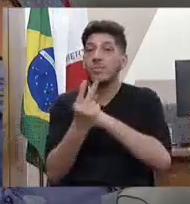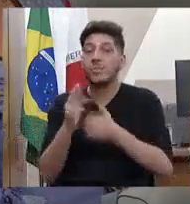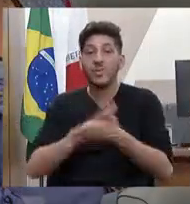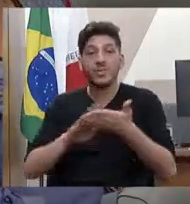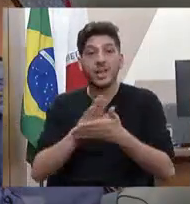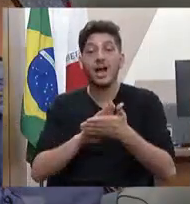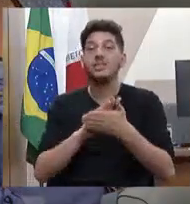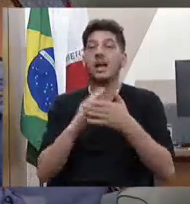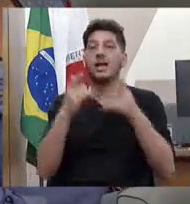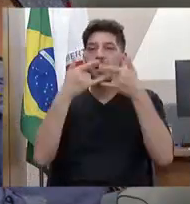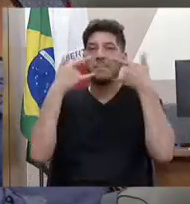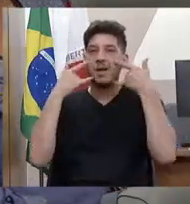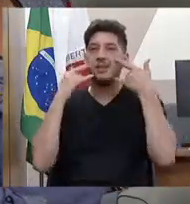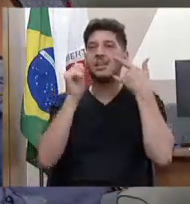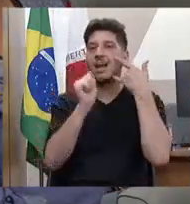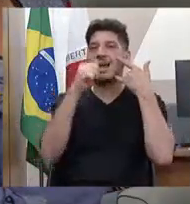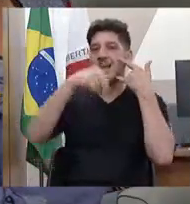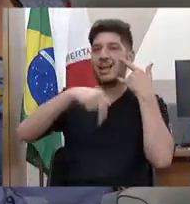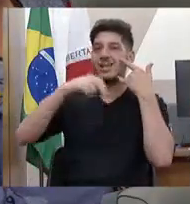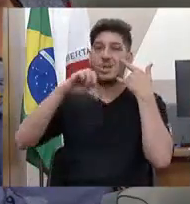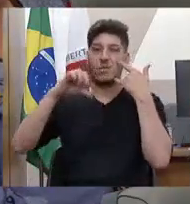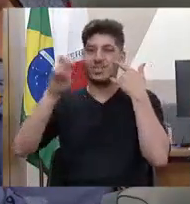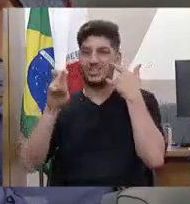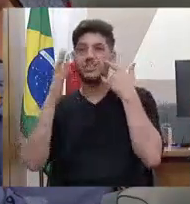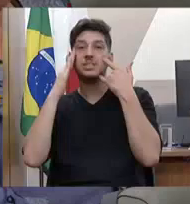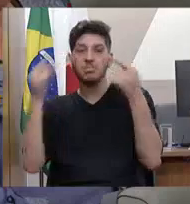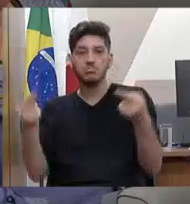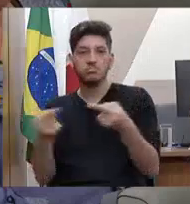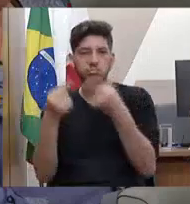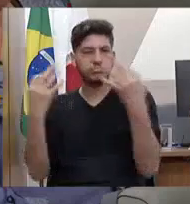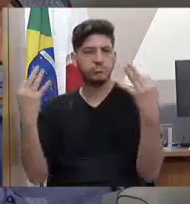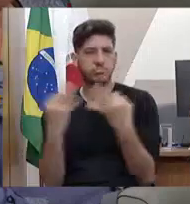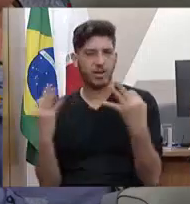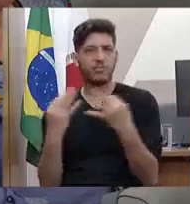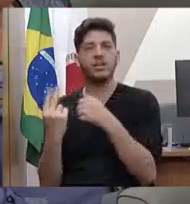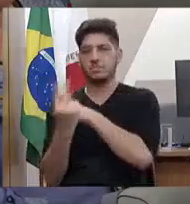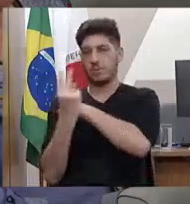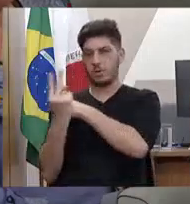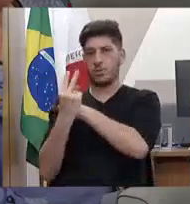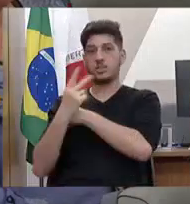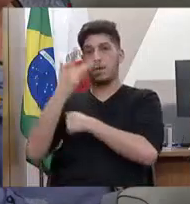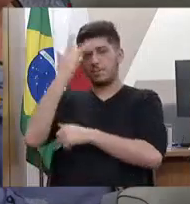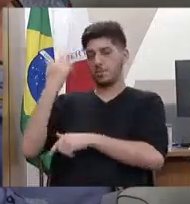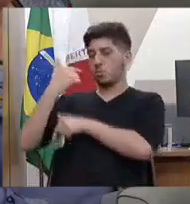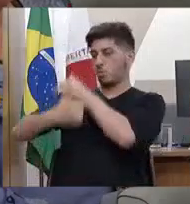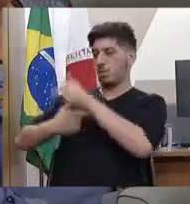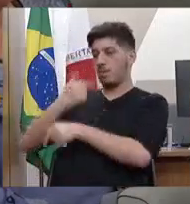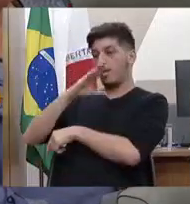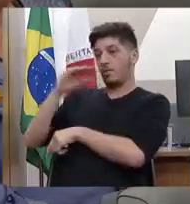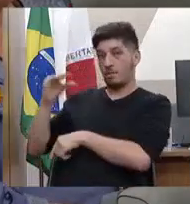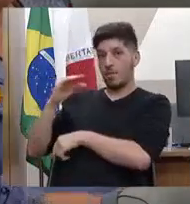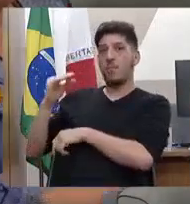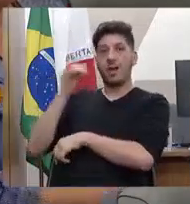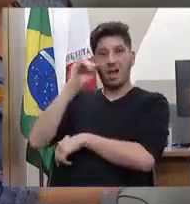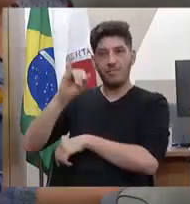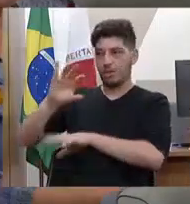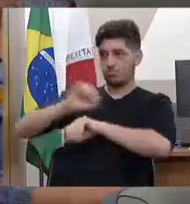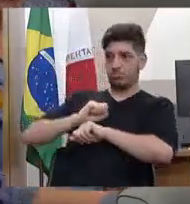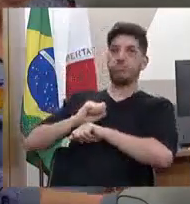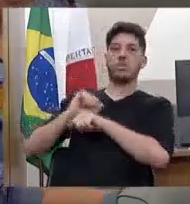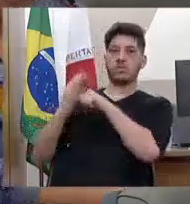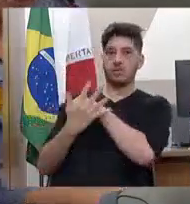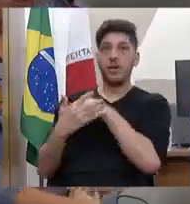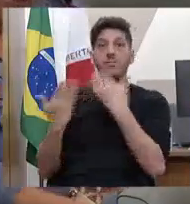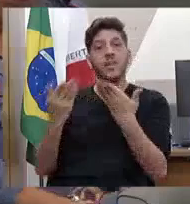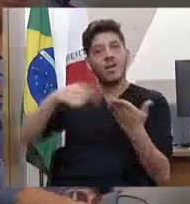a N95 que era a própria para proteger o trabalhador né da doença então assim companheirada